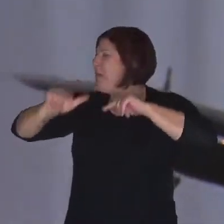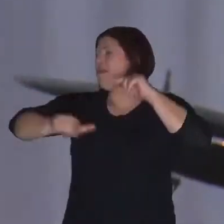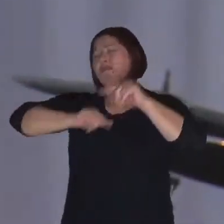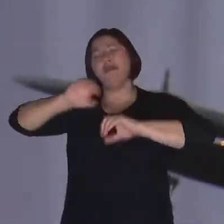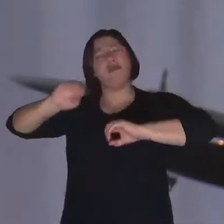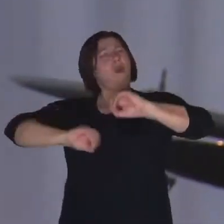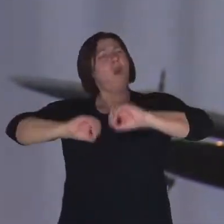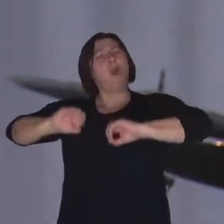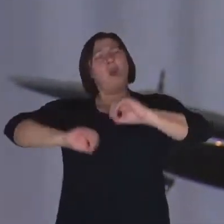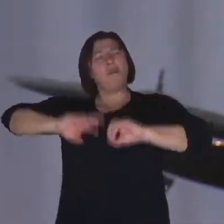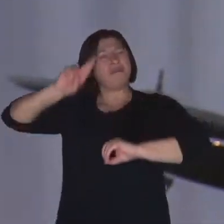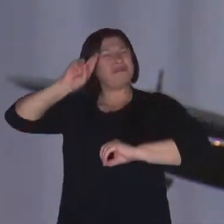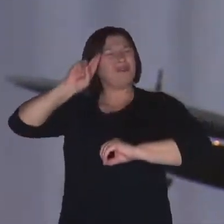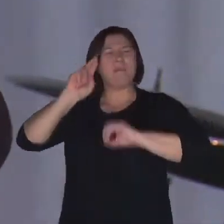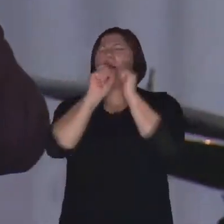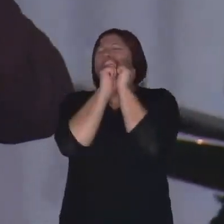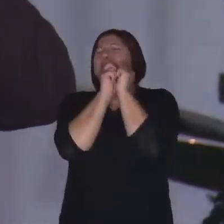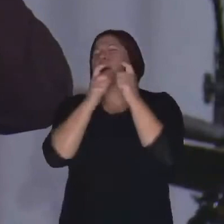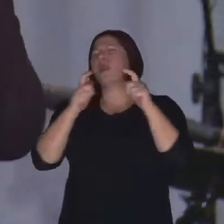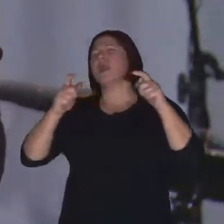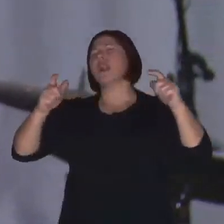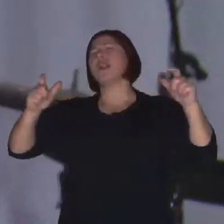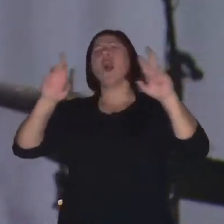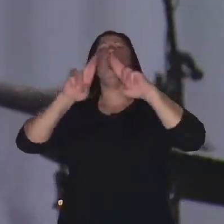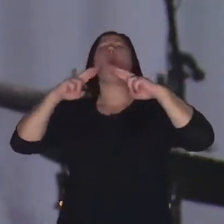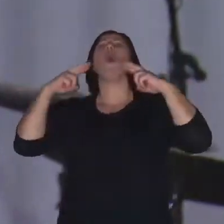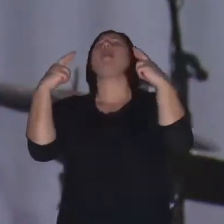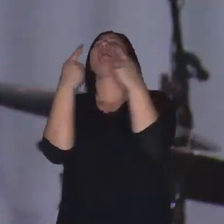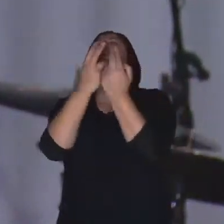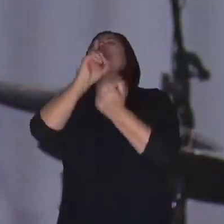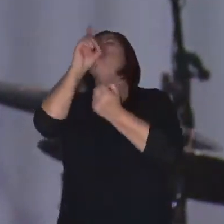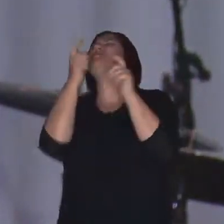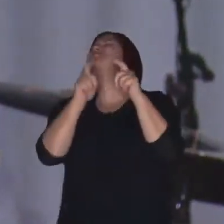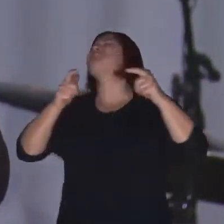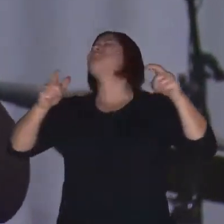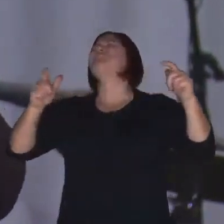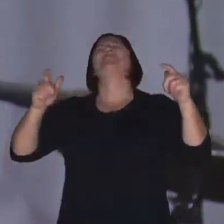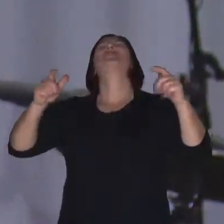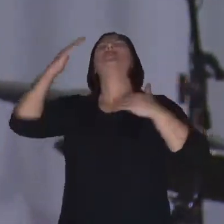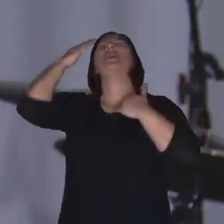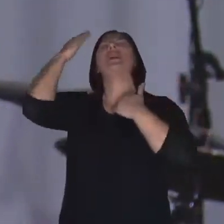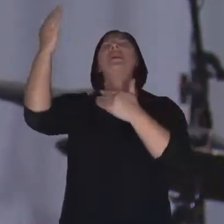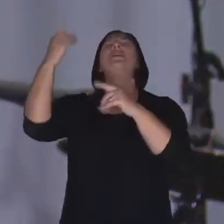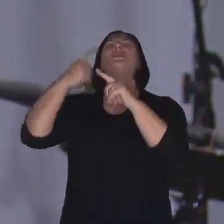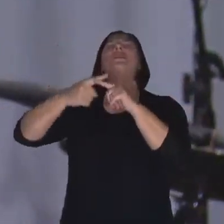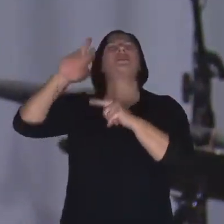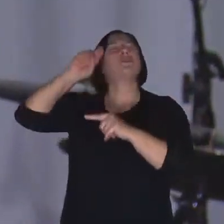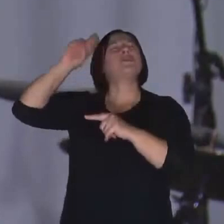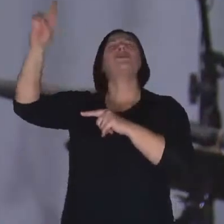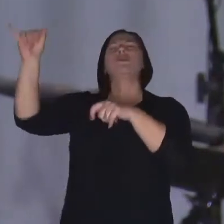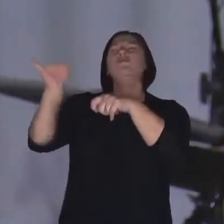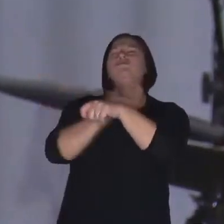reino. Obrigado porque o Senhor nos dá as ferramentas para amarmos, para servirmos e